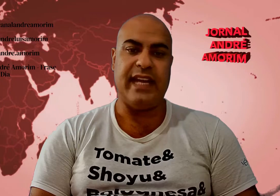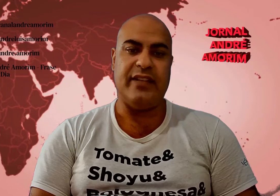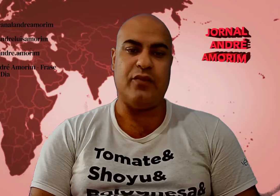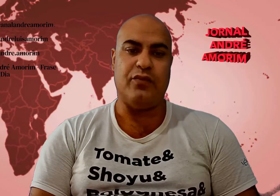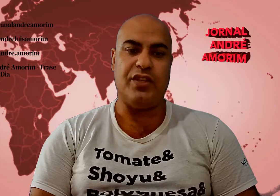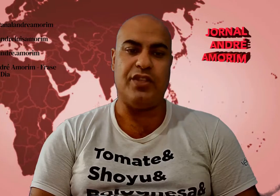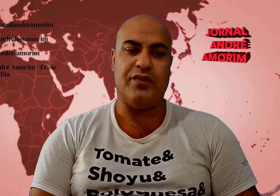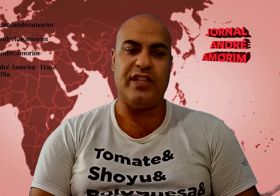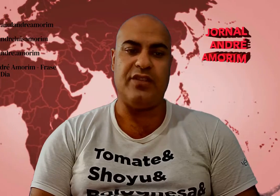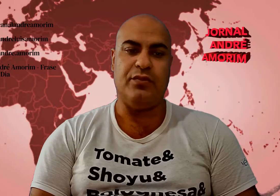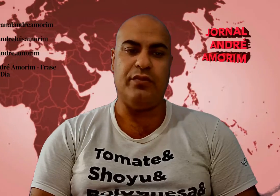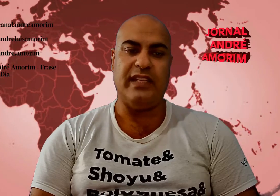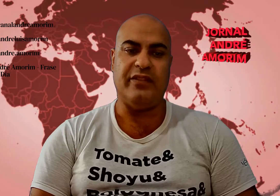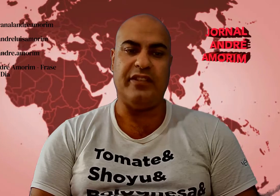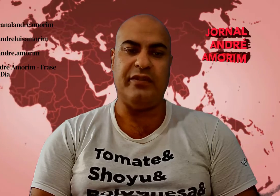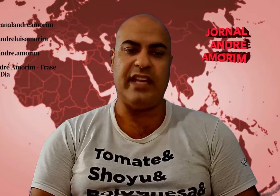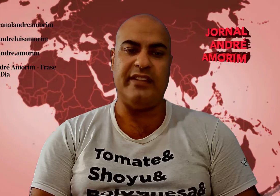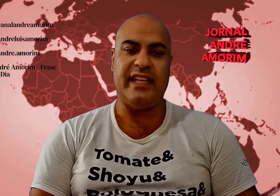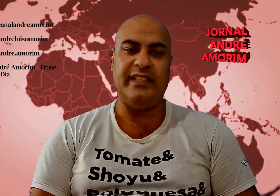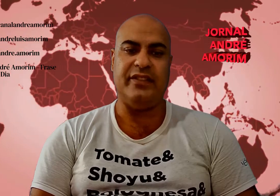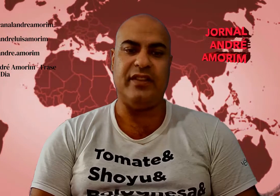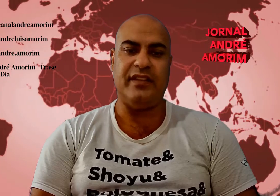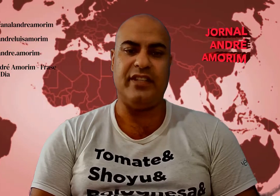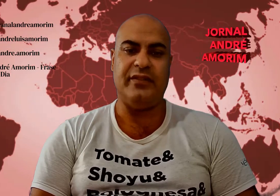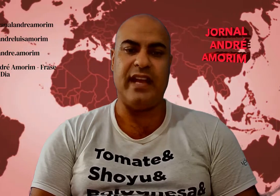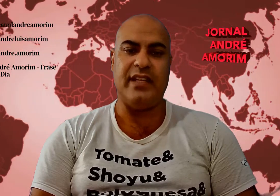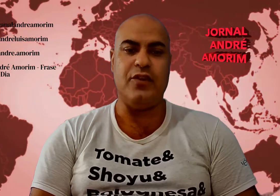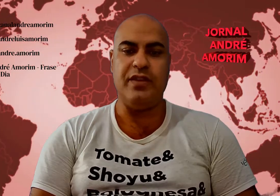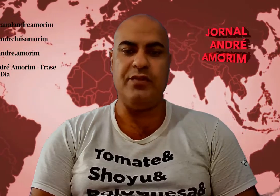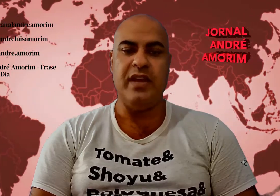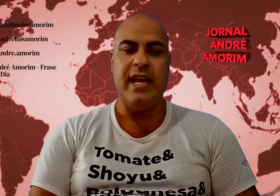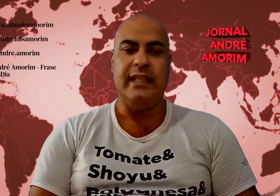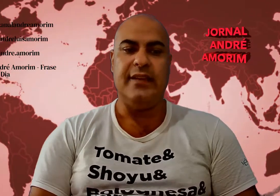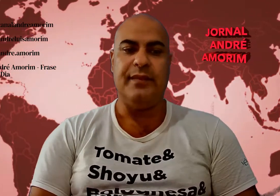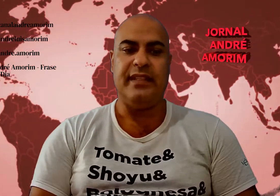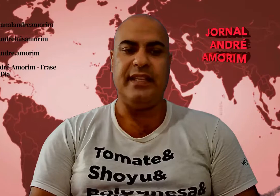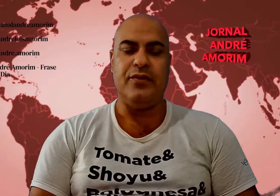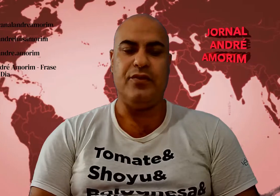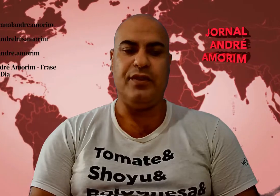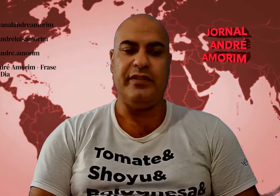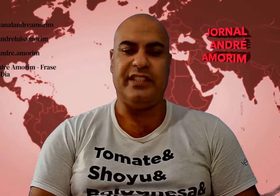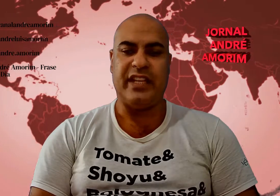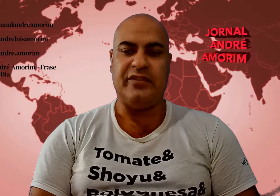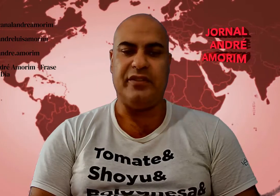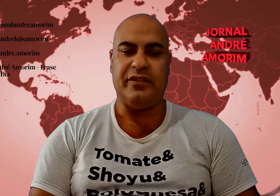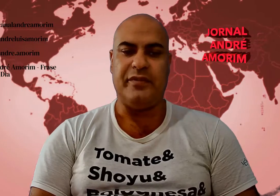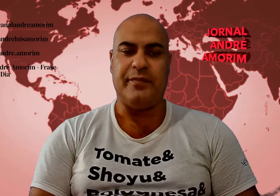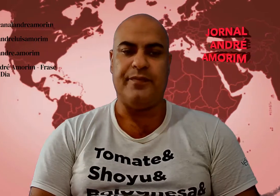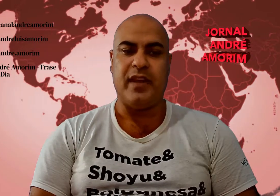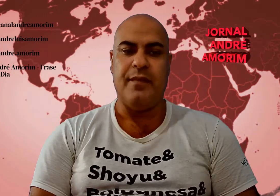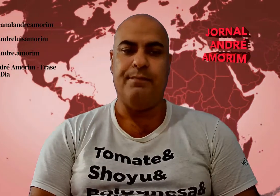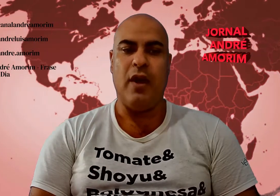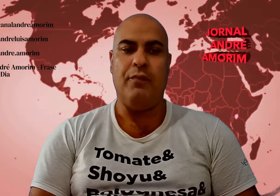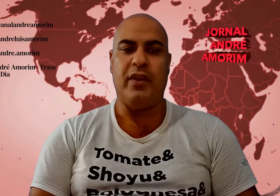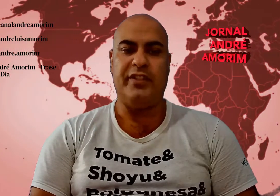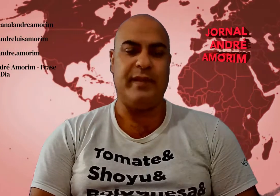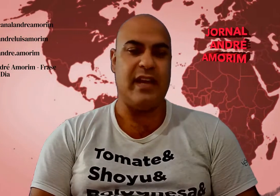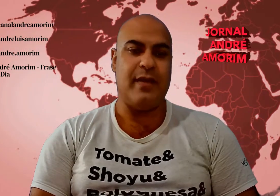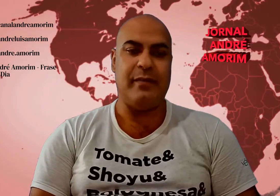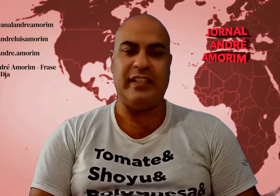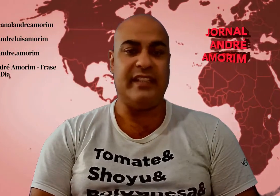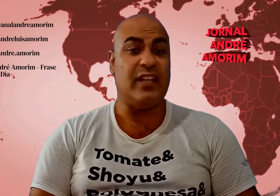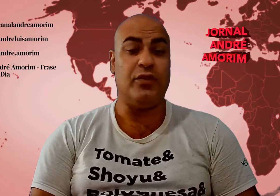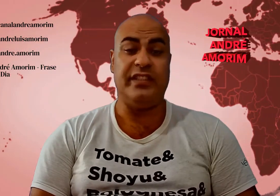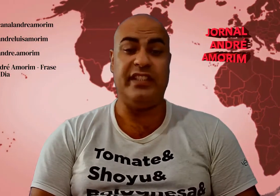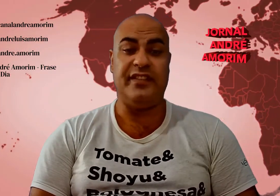teria sido criada com o objetivo de adulterar os resultados da eleição na Venezuela e que o mesmo também teria ocorrido nos Estados Unidos. Mal posso